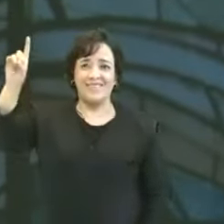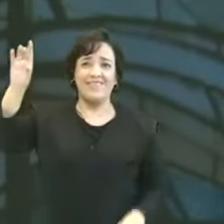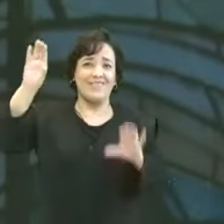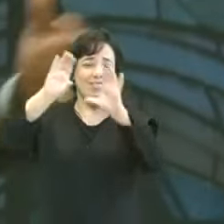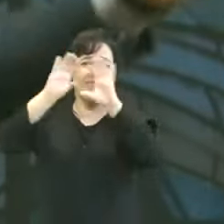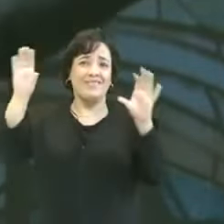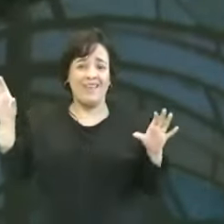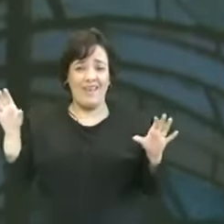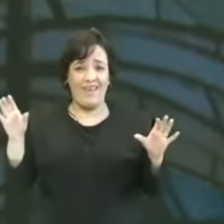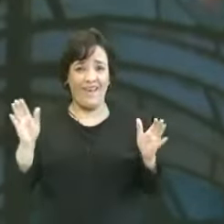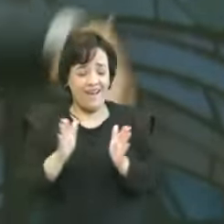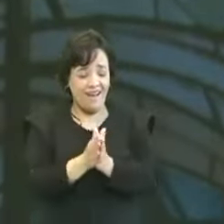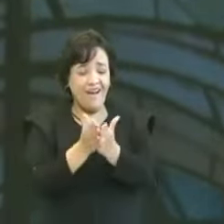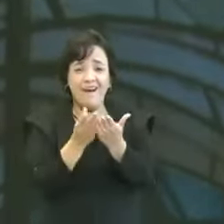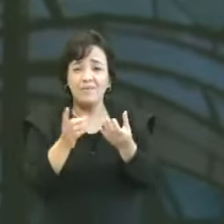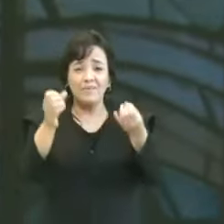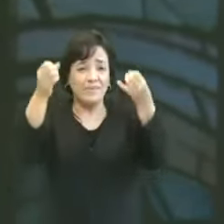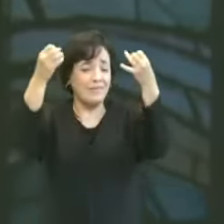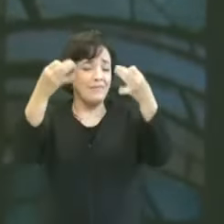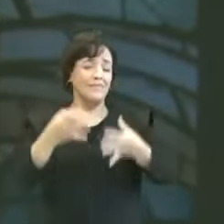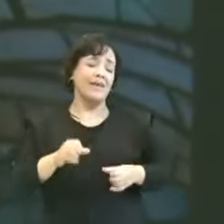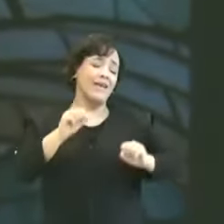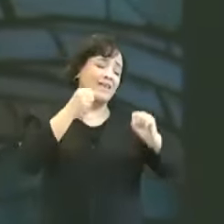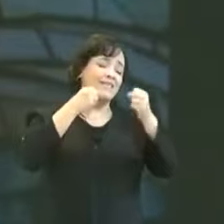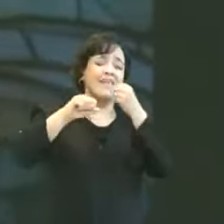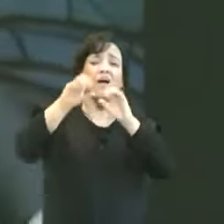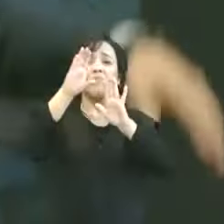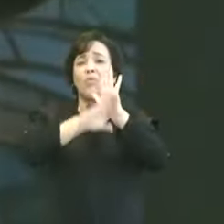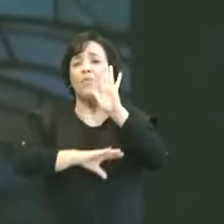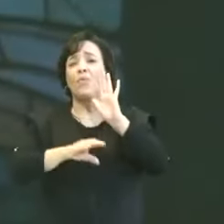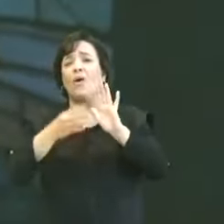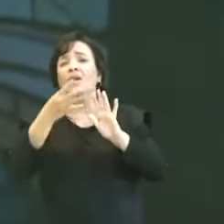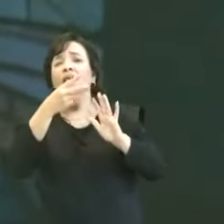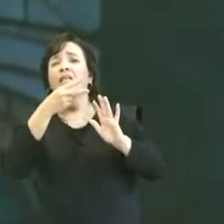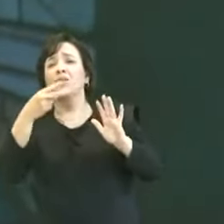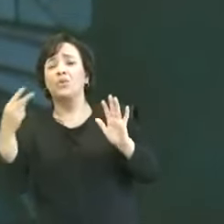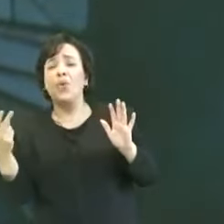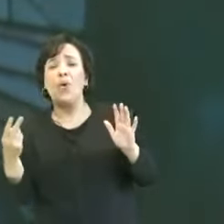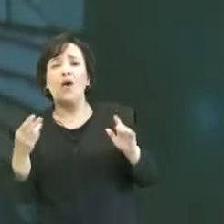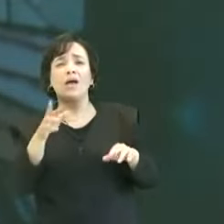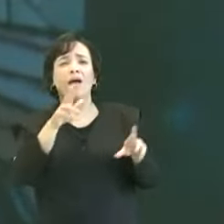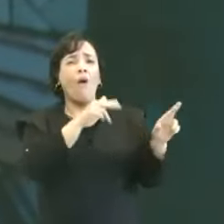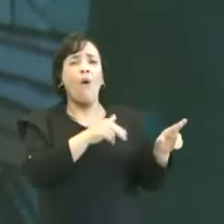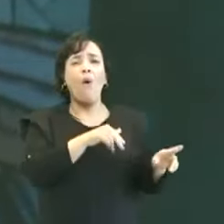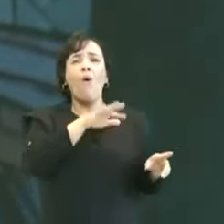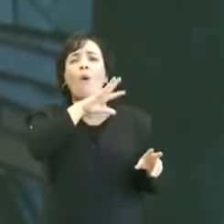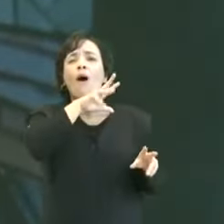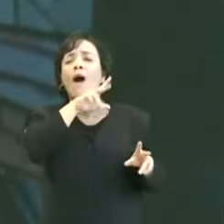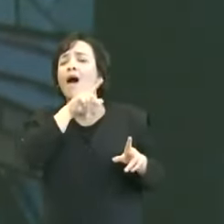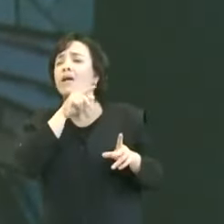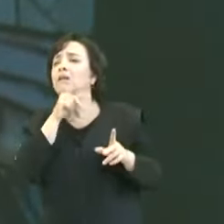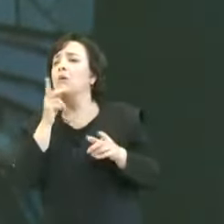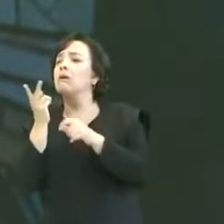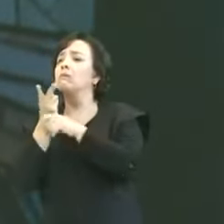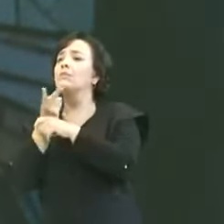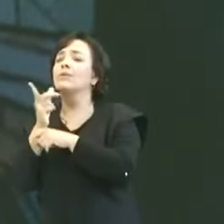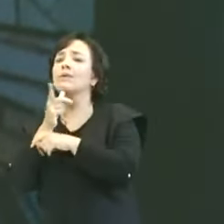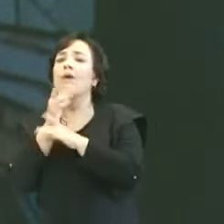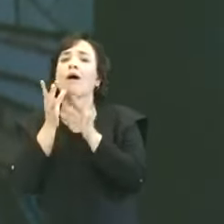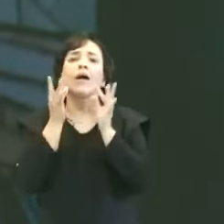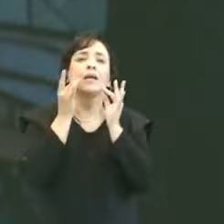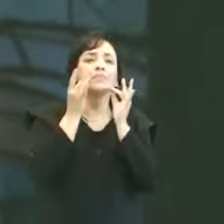tantos salmos. A Thalita falou aqui do Salmo 42, assim como a corça anseia pelas águas, a minha alma tem